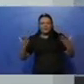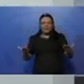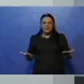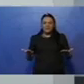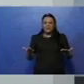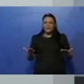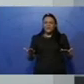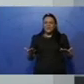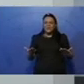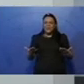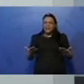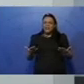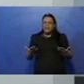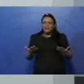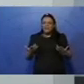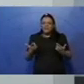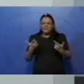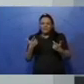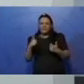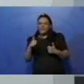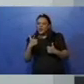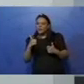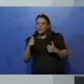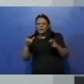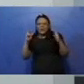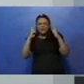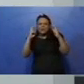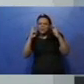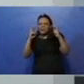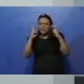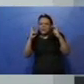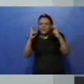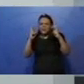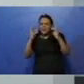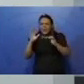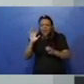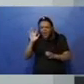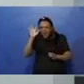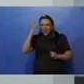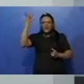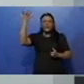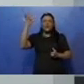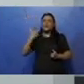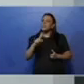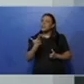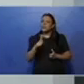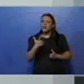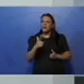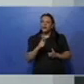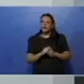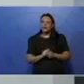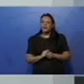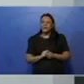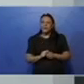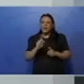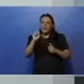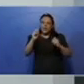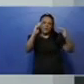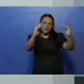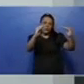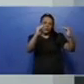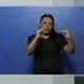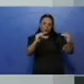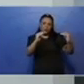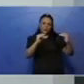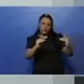Eles não têm aquela esperança de que vá se resolver. E aí, nos parágrafos seguintes,